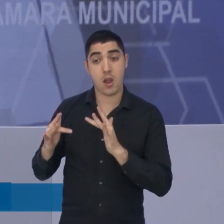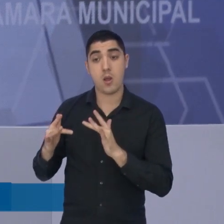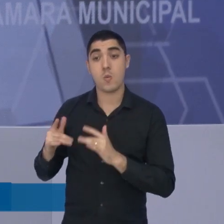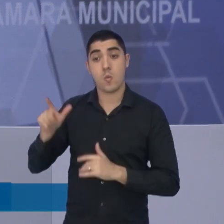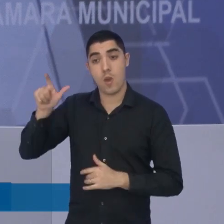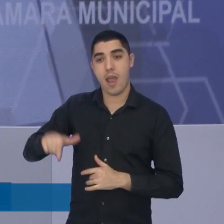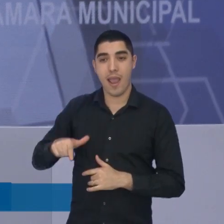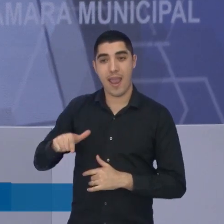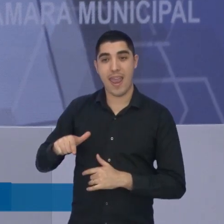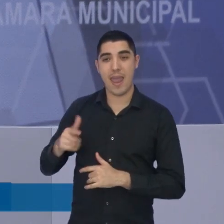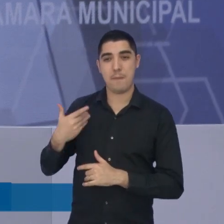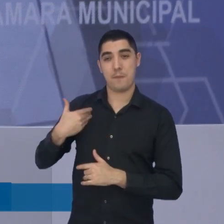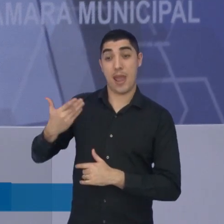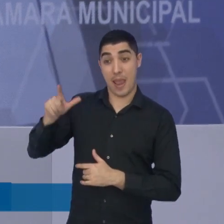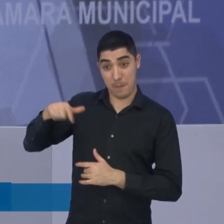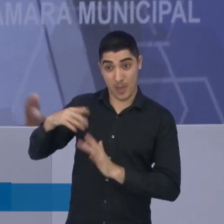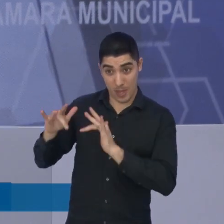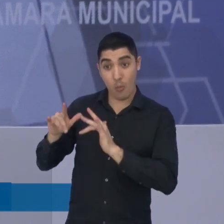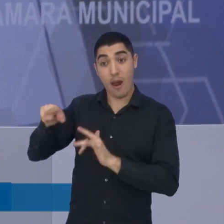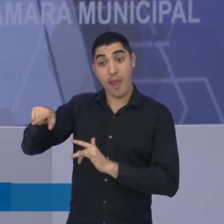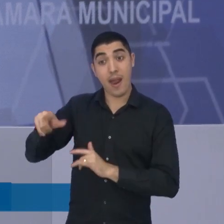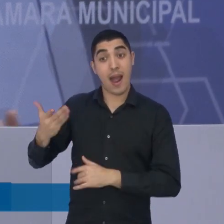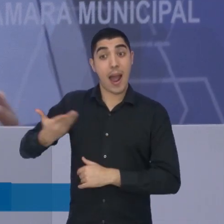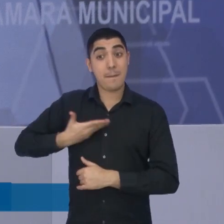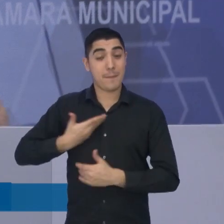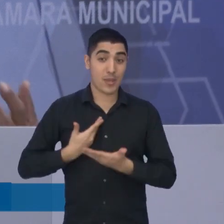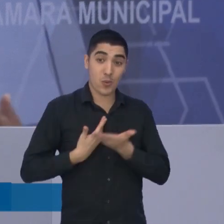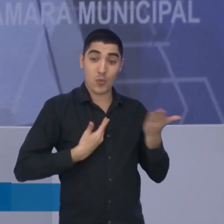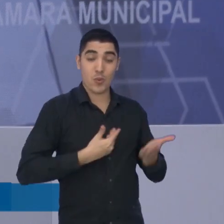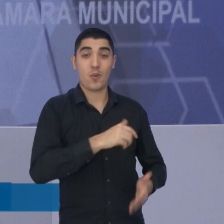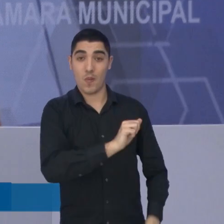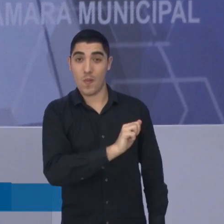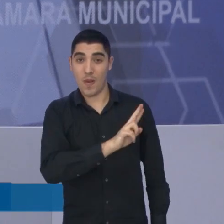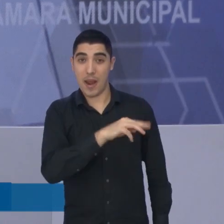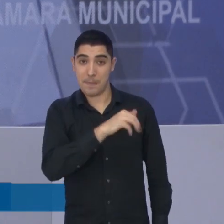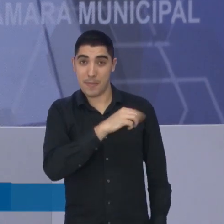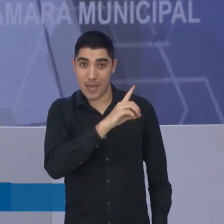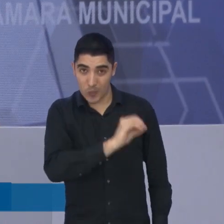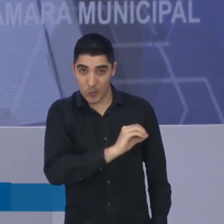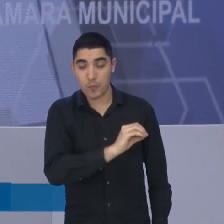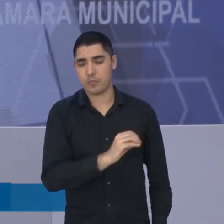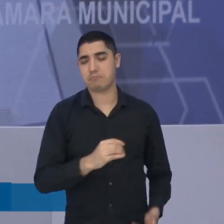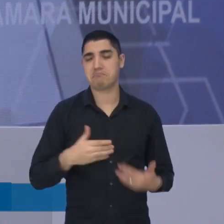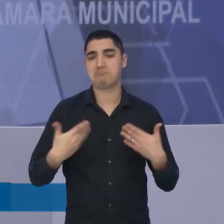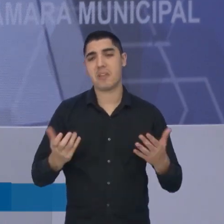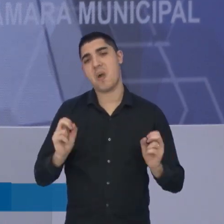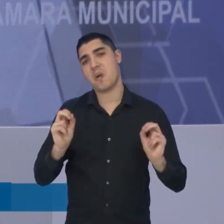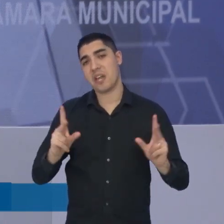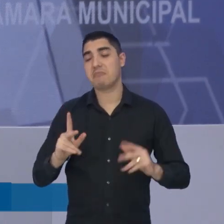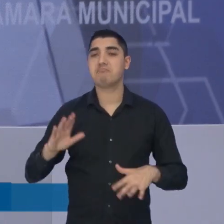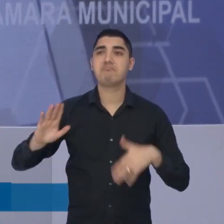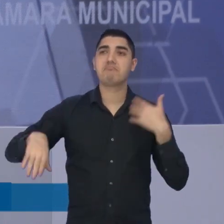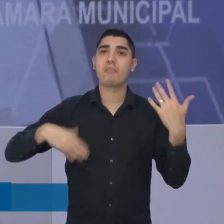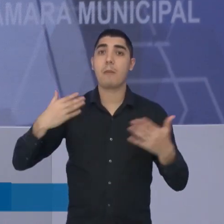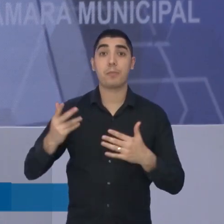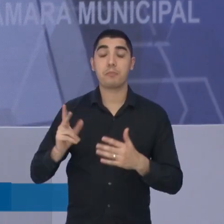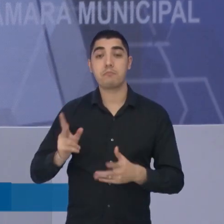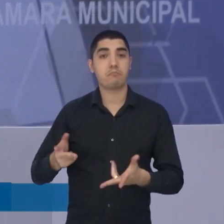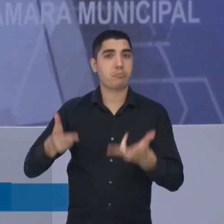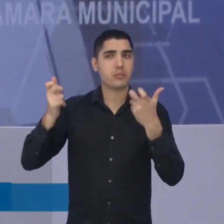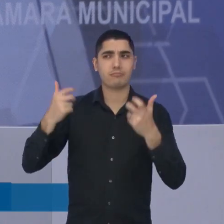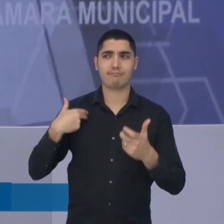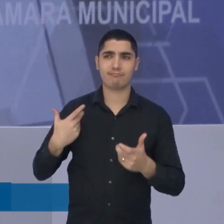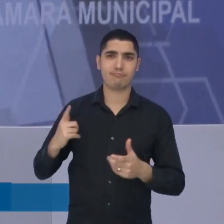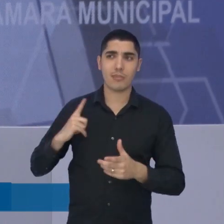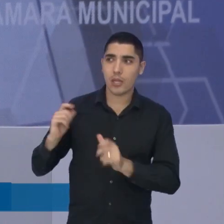do Milioni, e isso fazia que a gente comentasse também e a amizade fosse crescendo. Mas